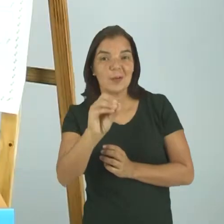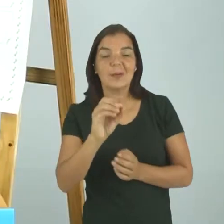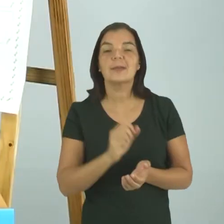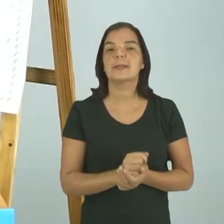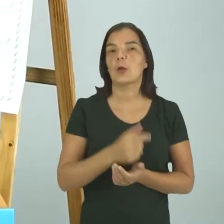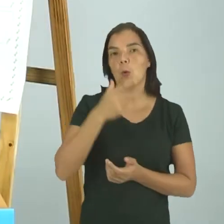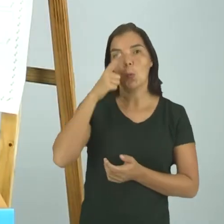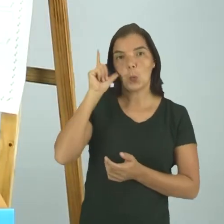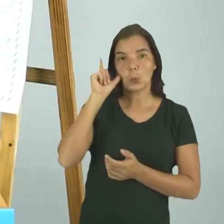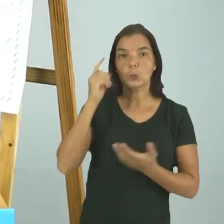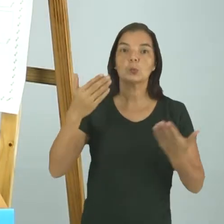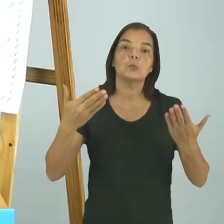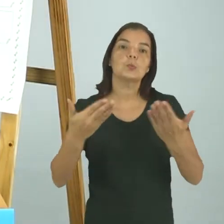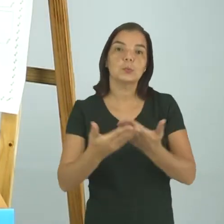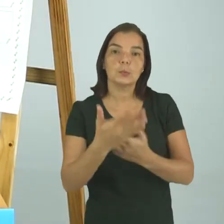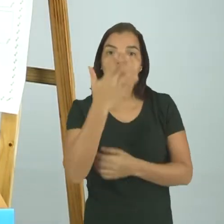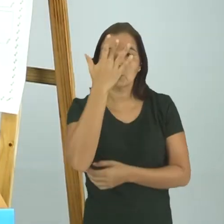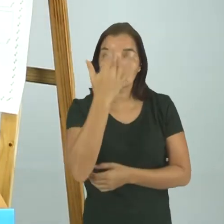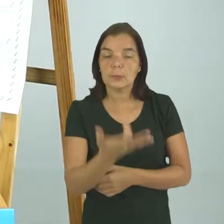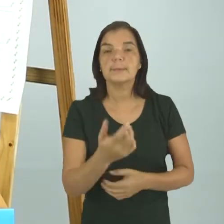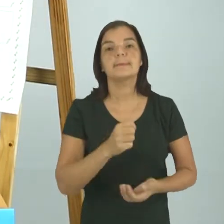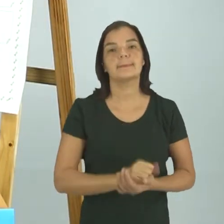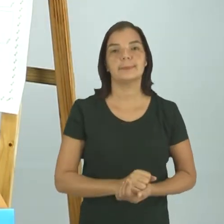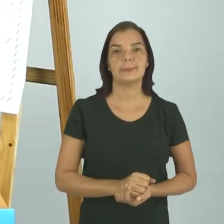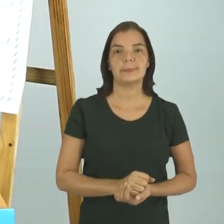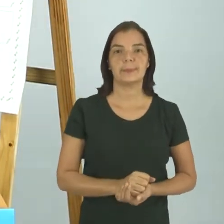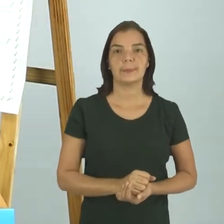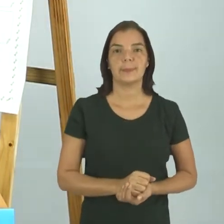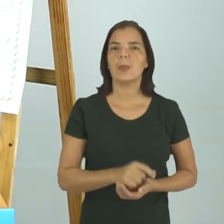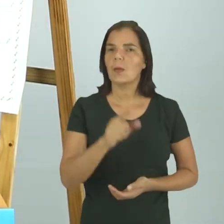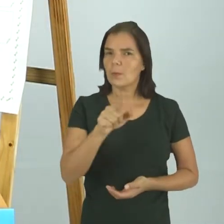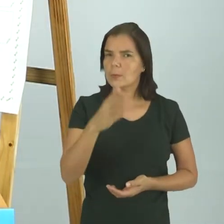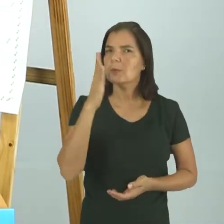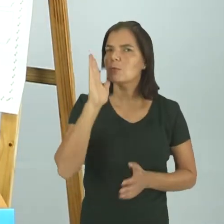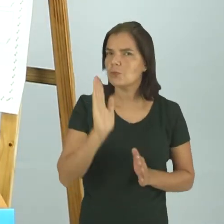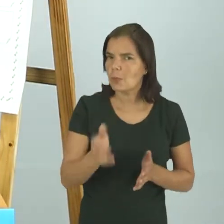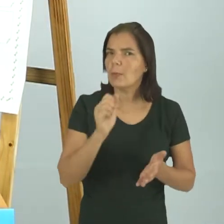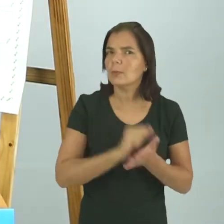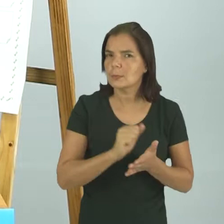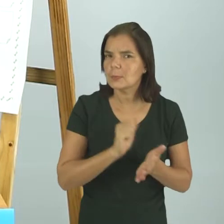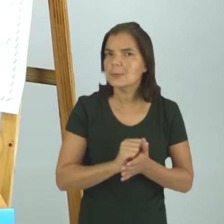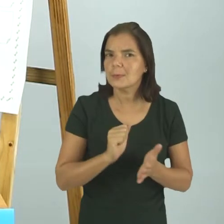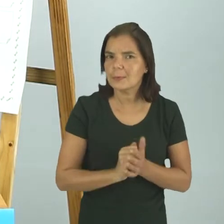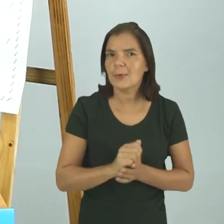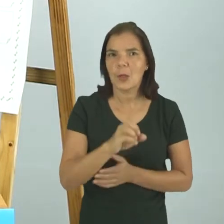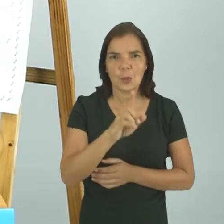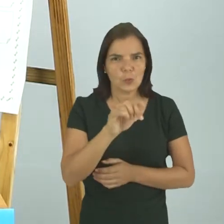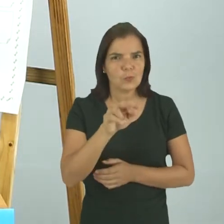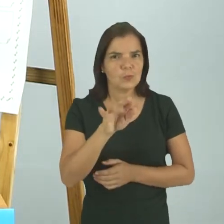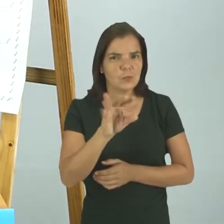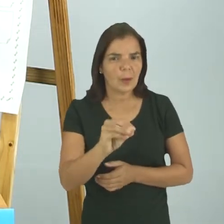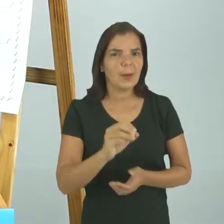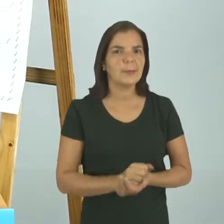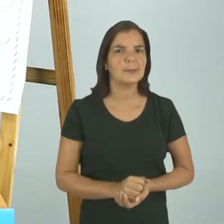entre o ontem, o hoje e o amanhã. Você já escreveu um diário? Vamos